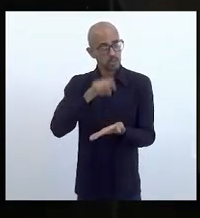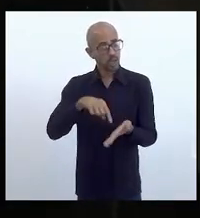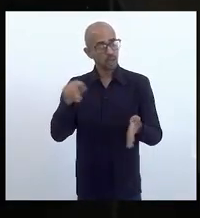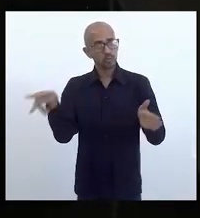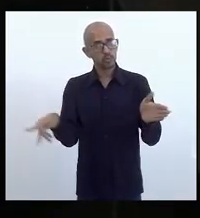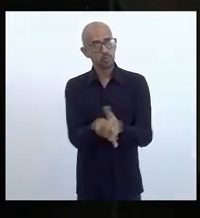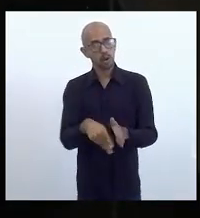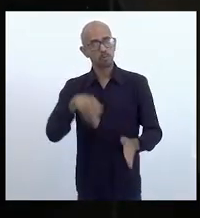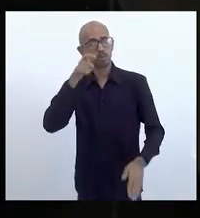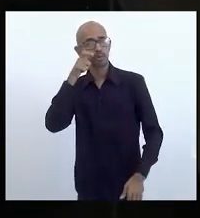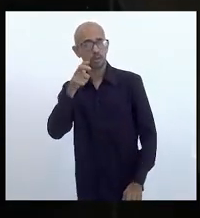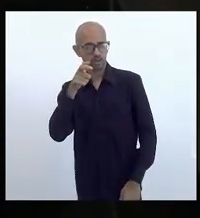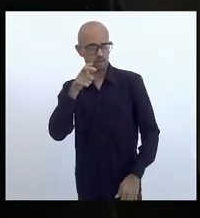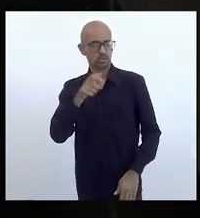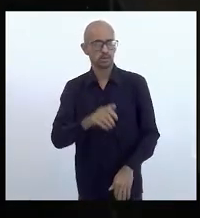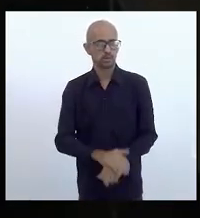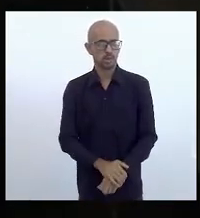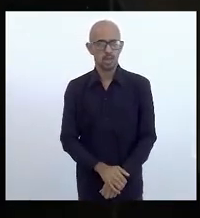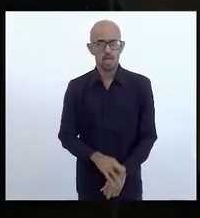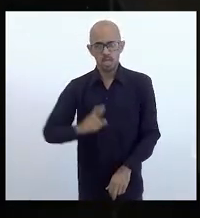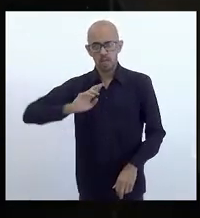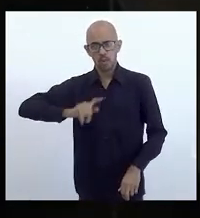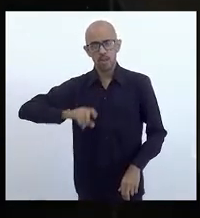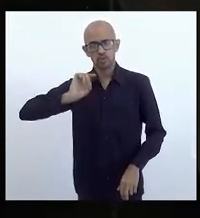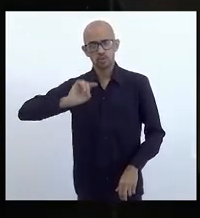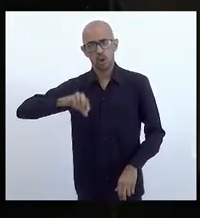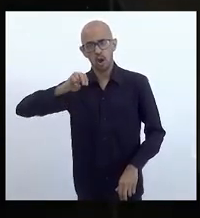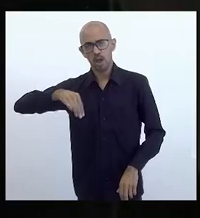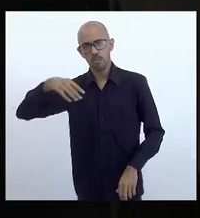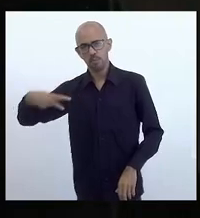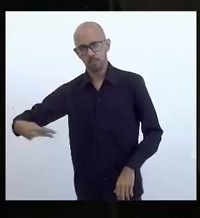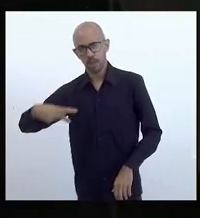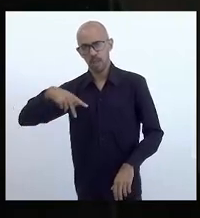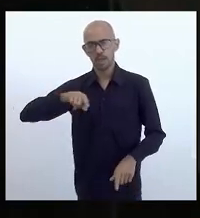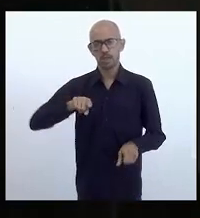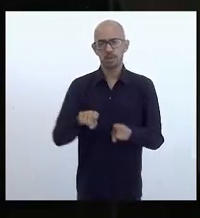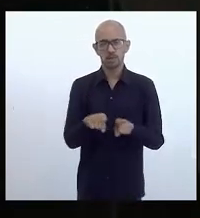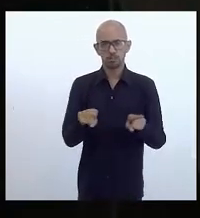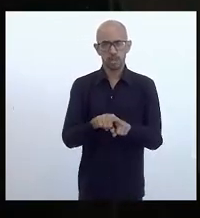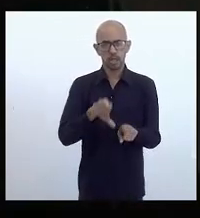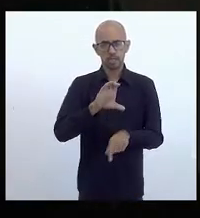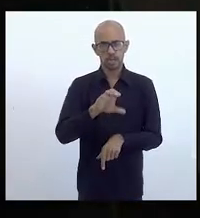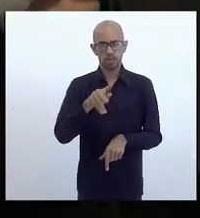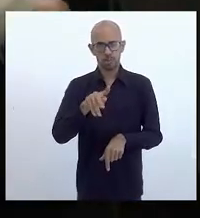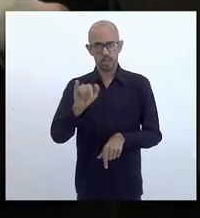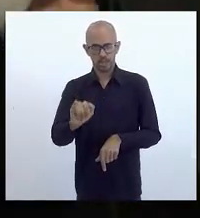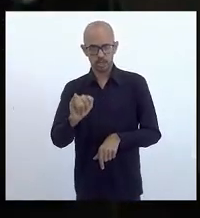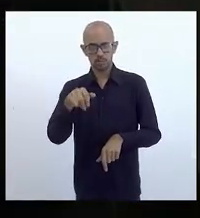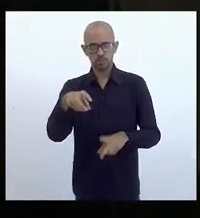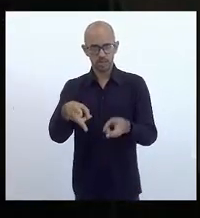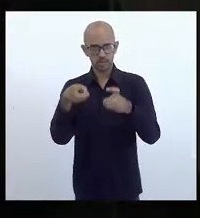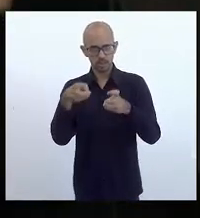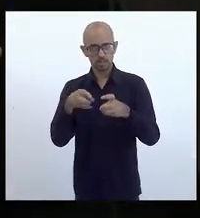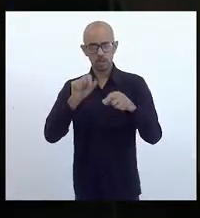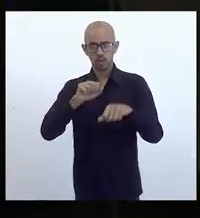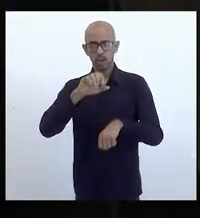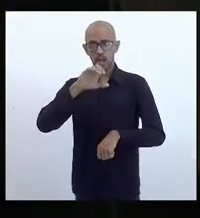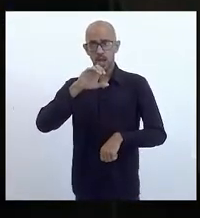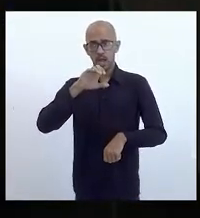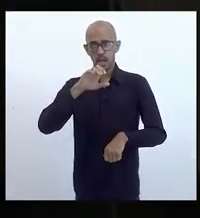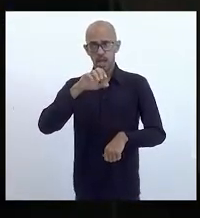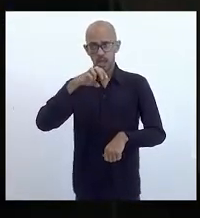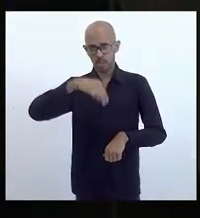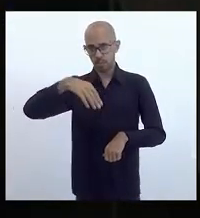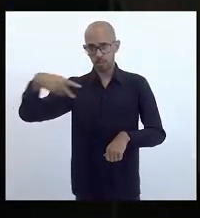deputado Eliomar. Não foi só a ANP, não. O que a CPI constatou é que a ANP e a Fazenda do